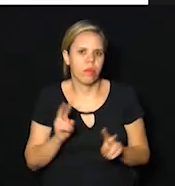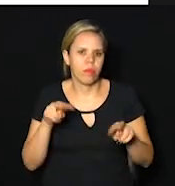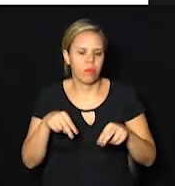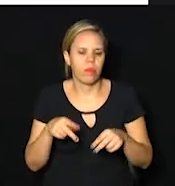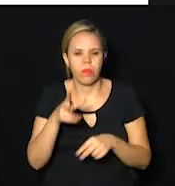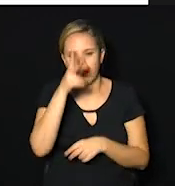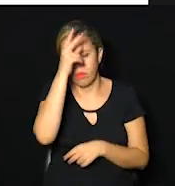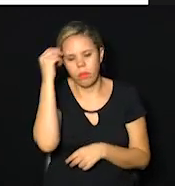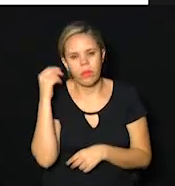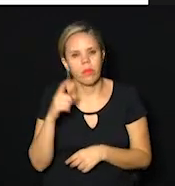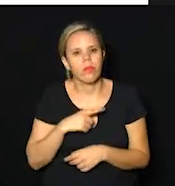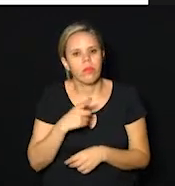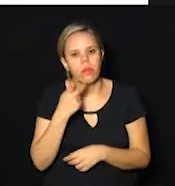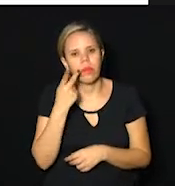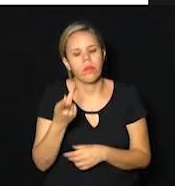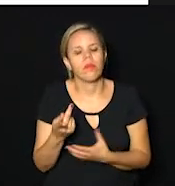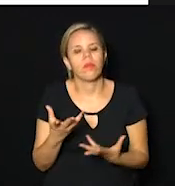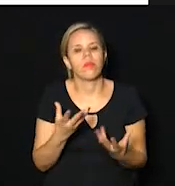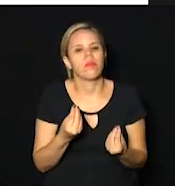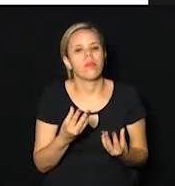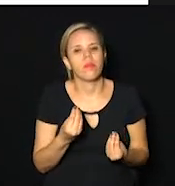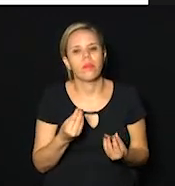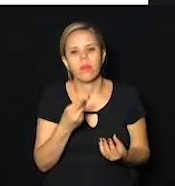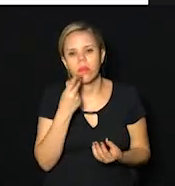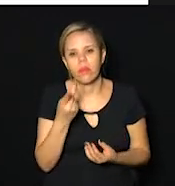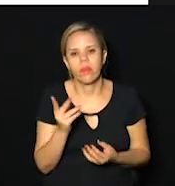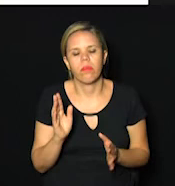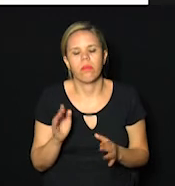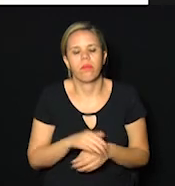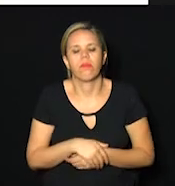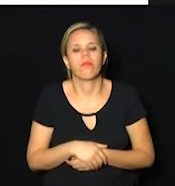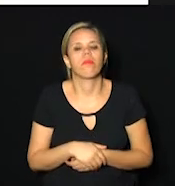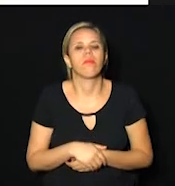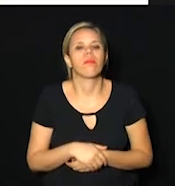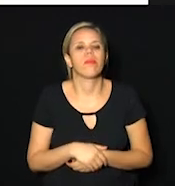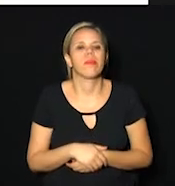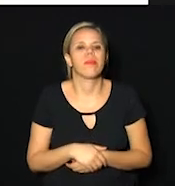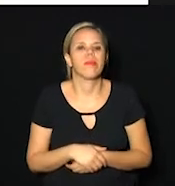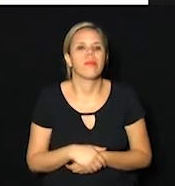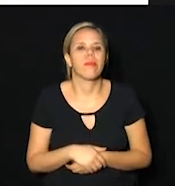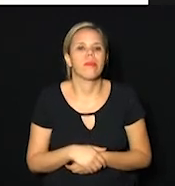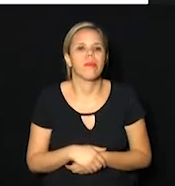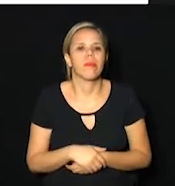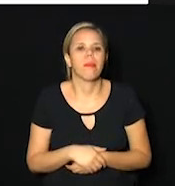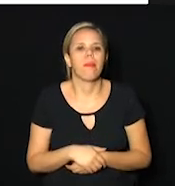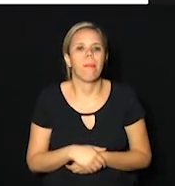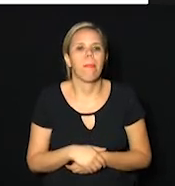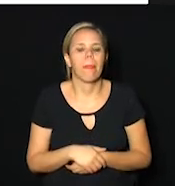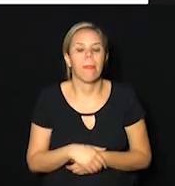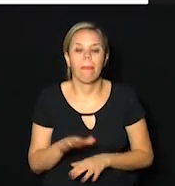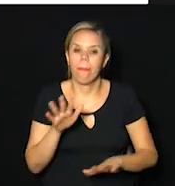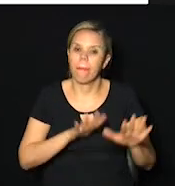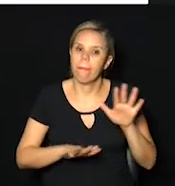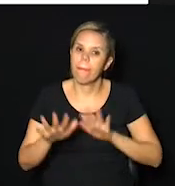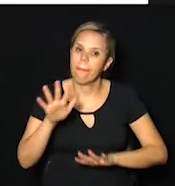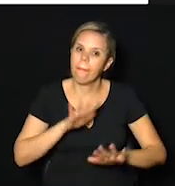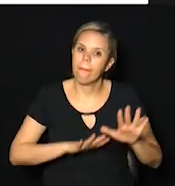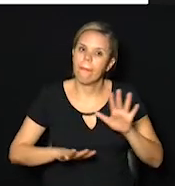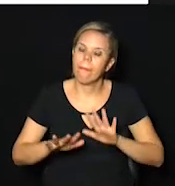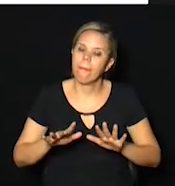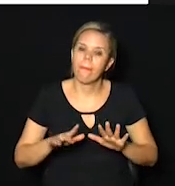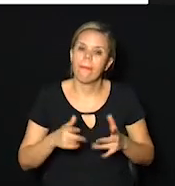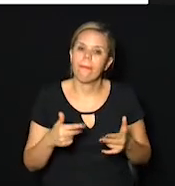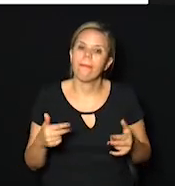públicos, daquilo que a gente falou com tanta ênfase aqui, tá? O que mais? Cuidado com uma coisa